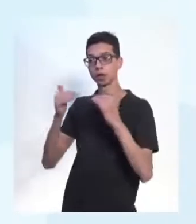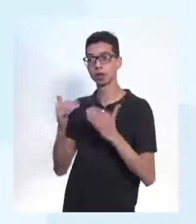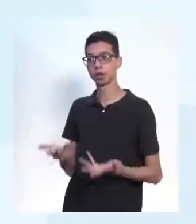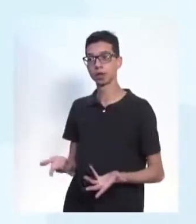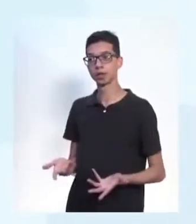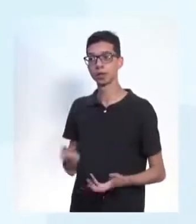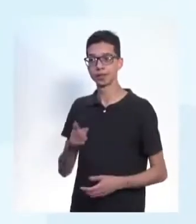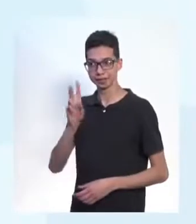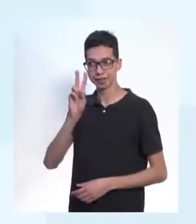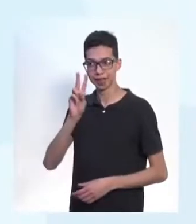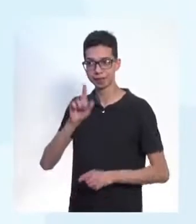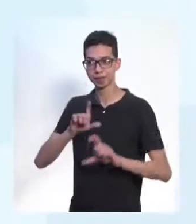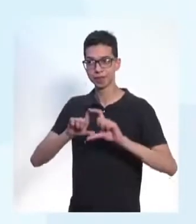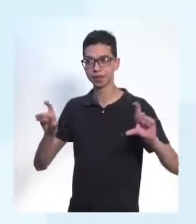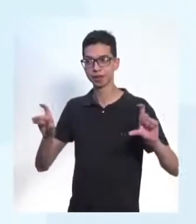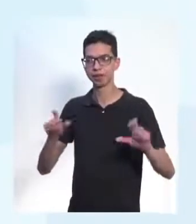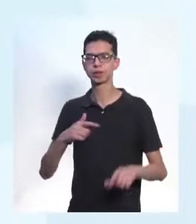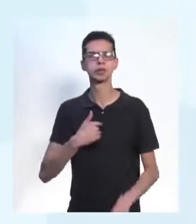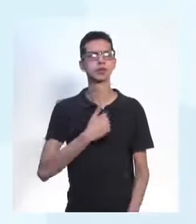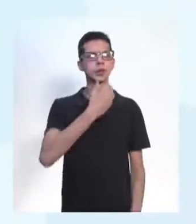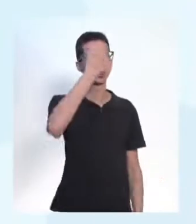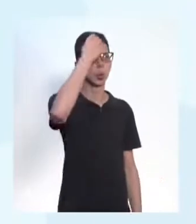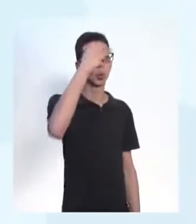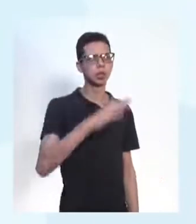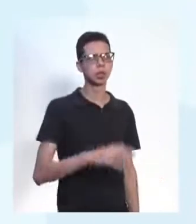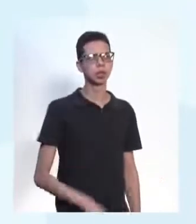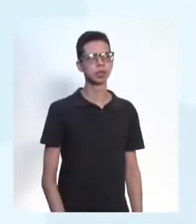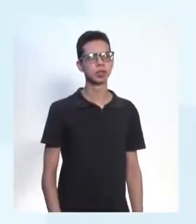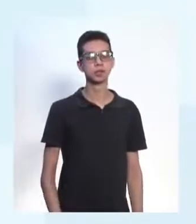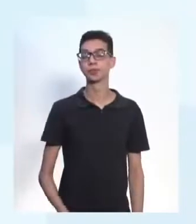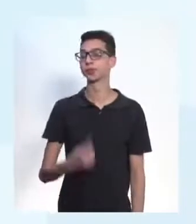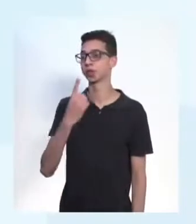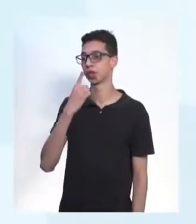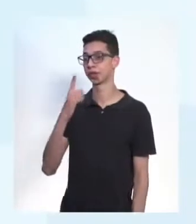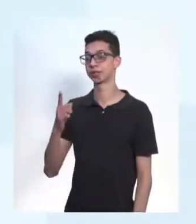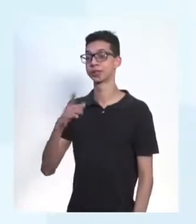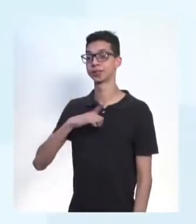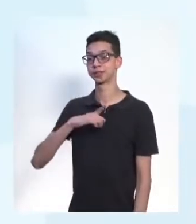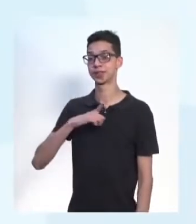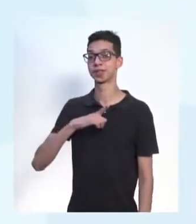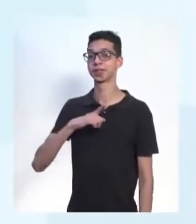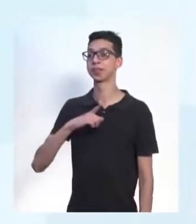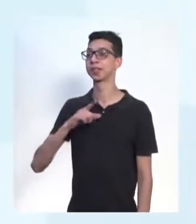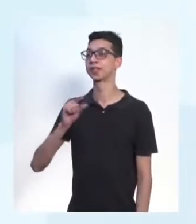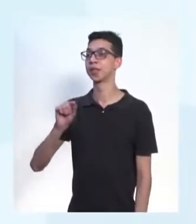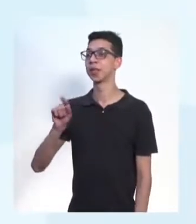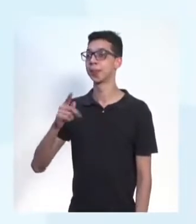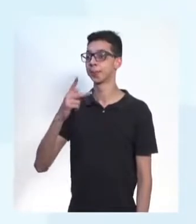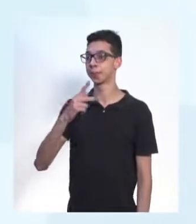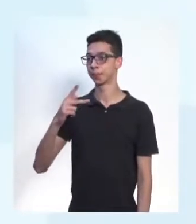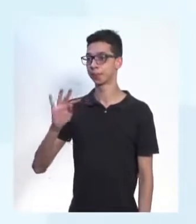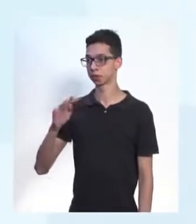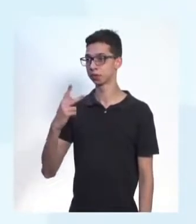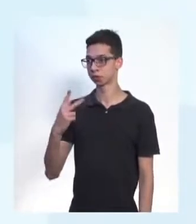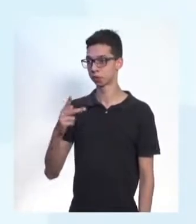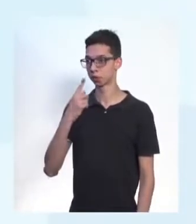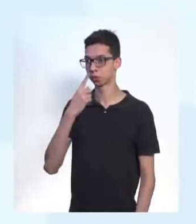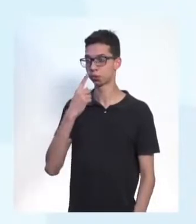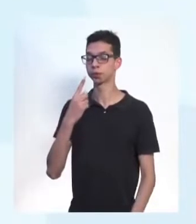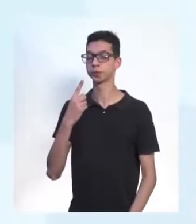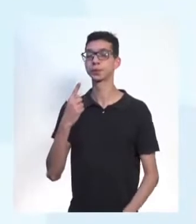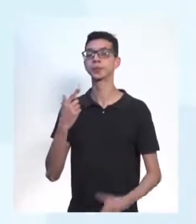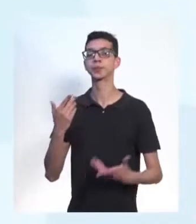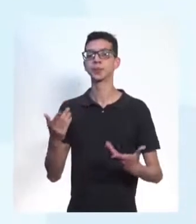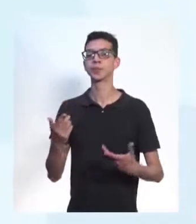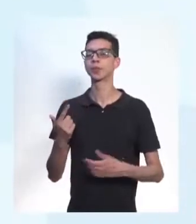Você vai colocar na lousa? Não, me fala aí que eu não lembro. Olha, você está com o seu quadro aí? Tô. O seu PPT aí? Tô. Pega aquela